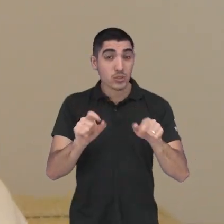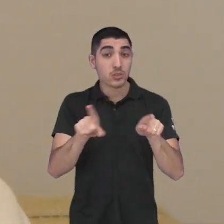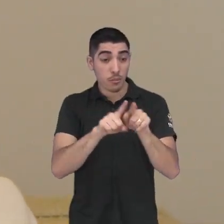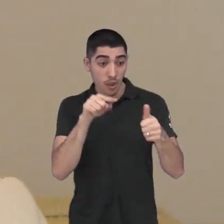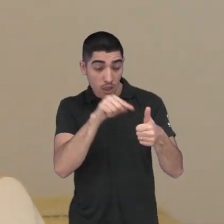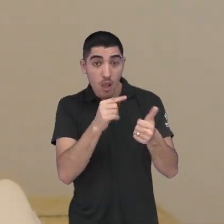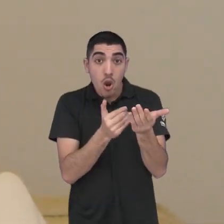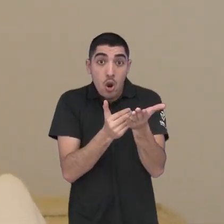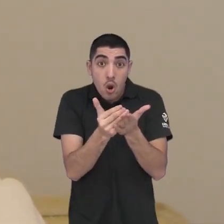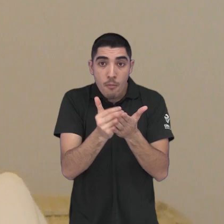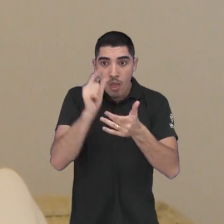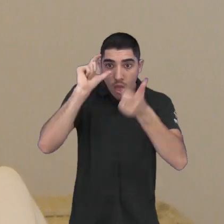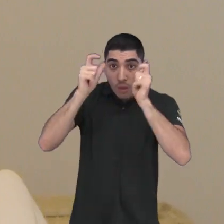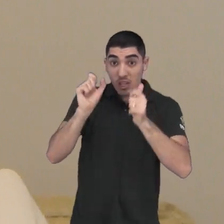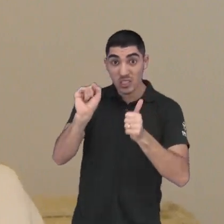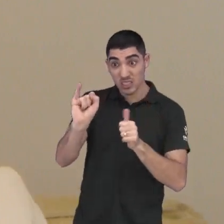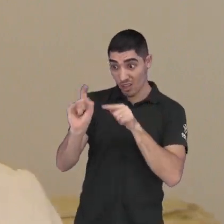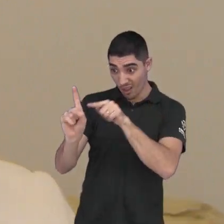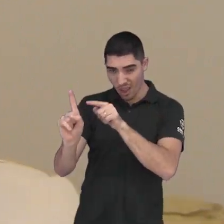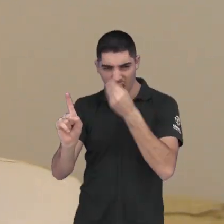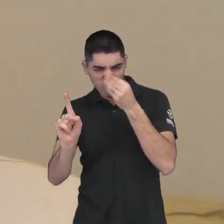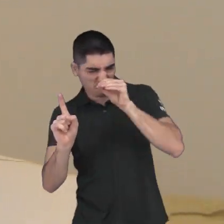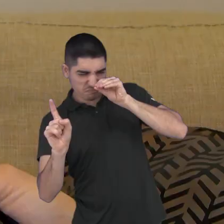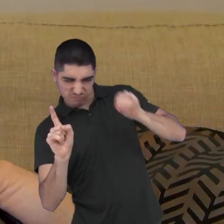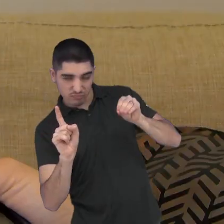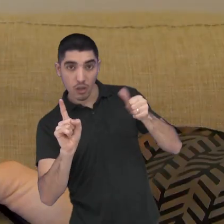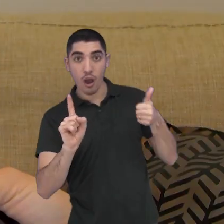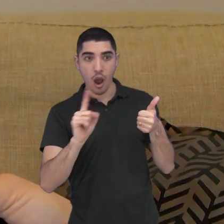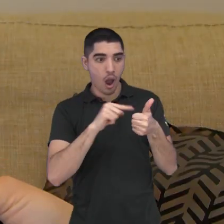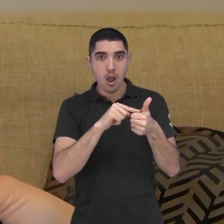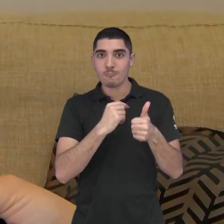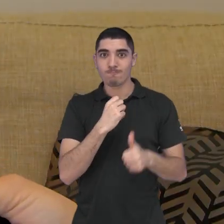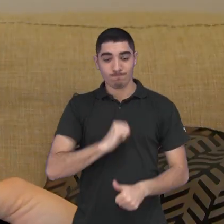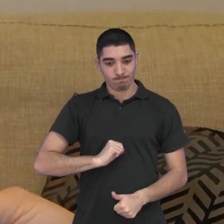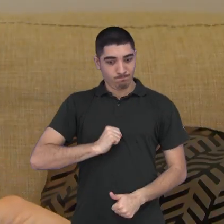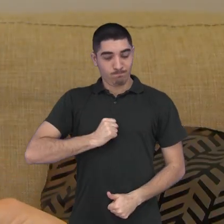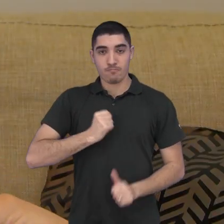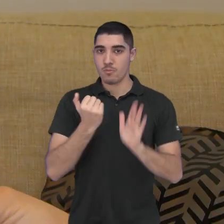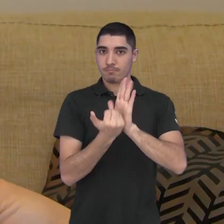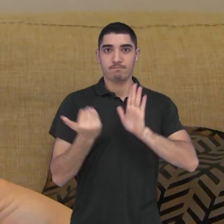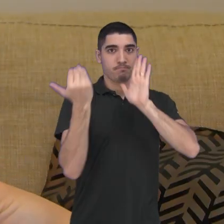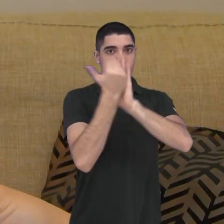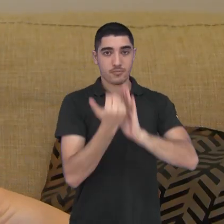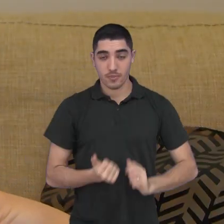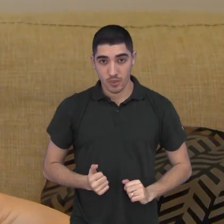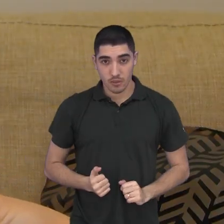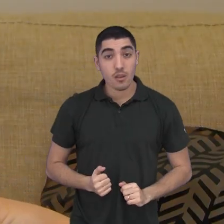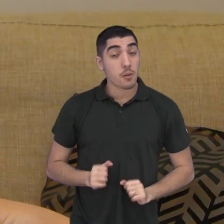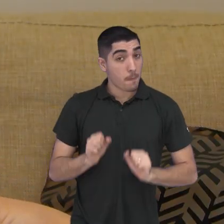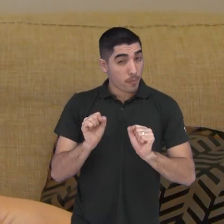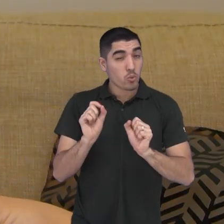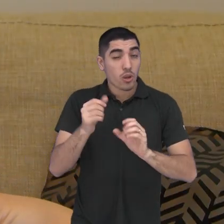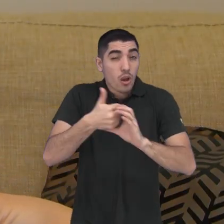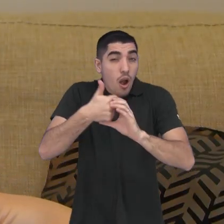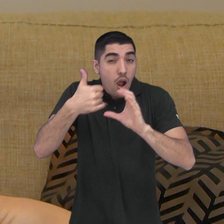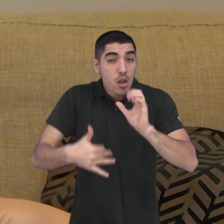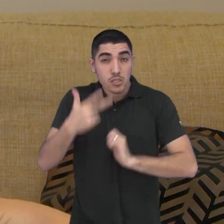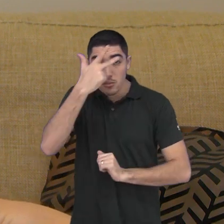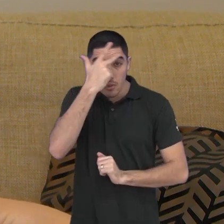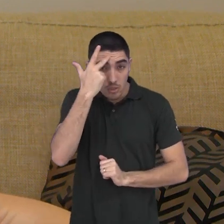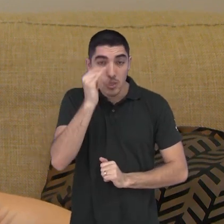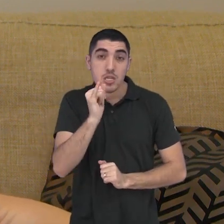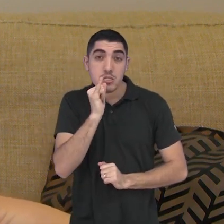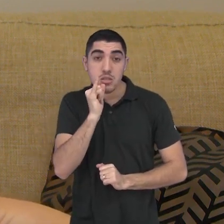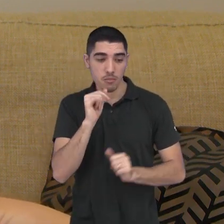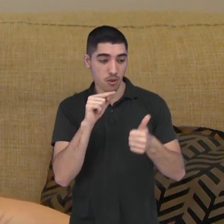geralmente a atitude G a força após uma rejeição geralmente ou pelas características da própria personalidade da pessoa